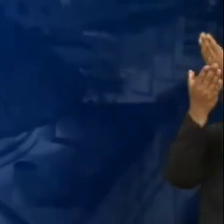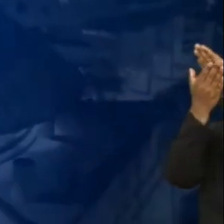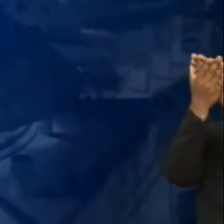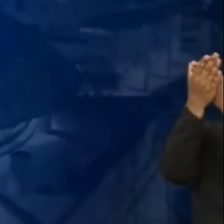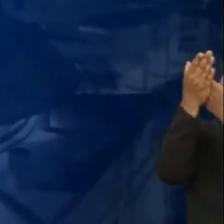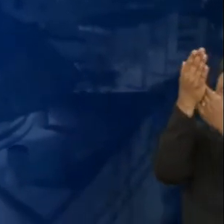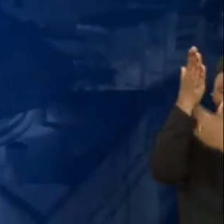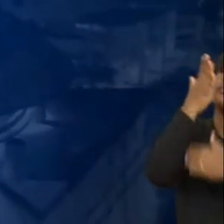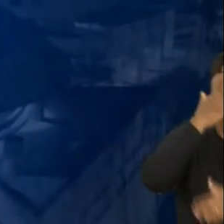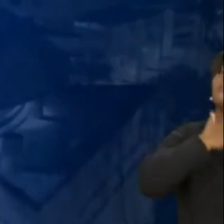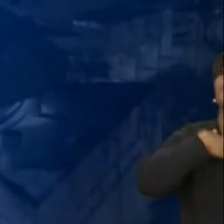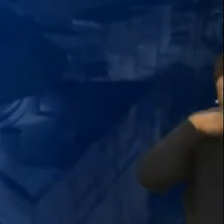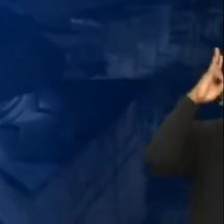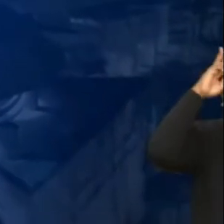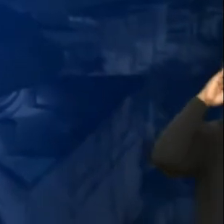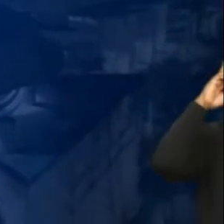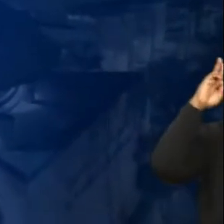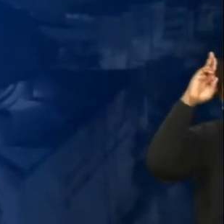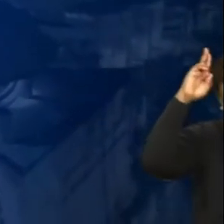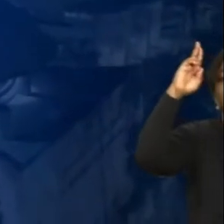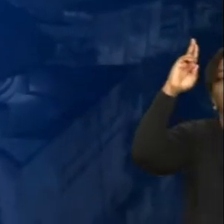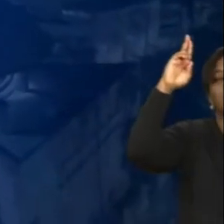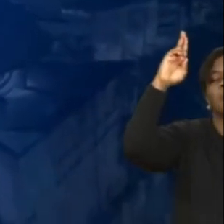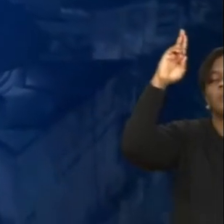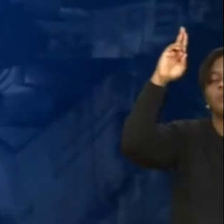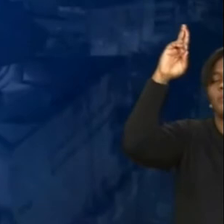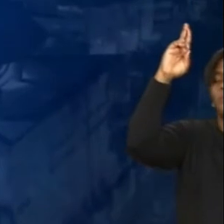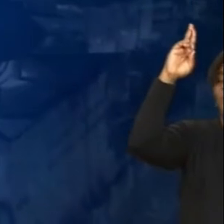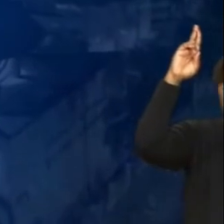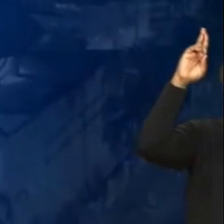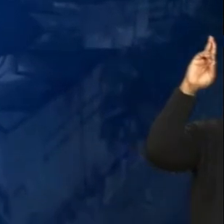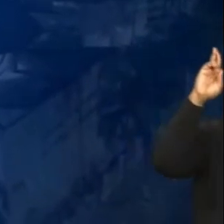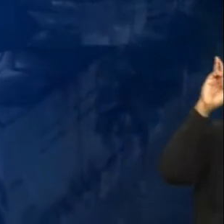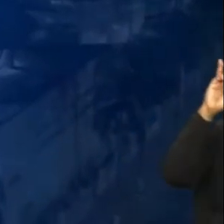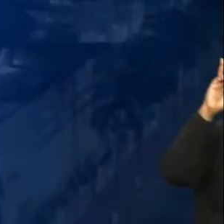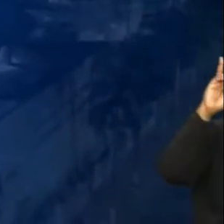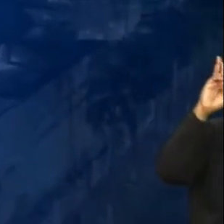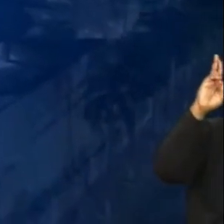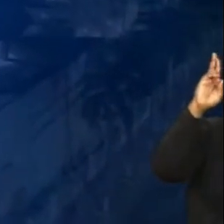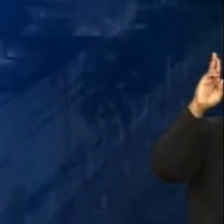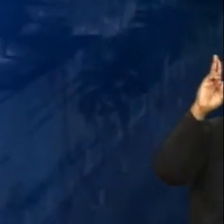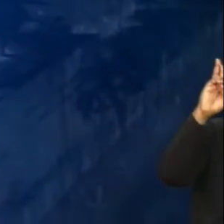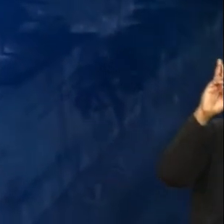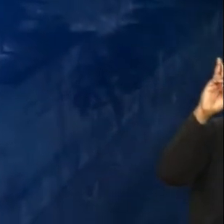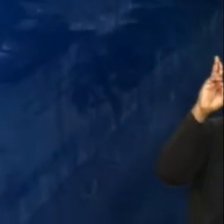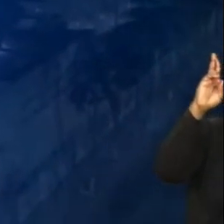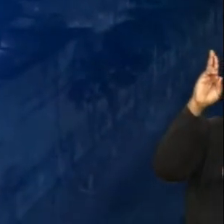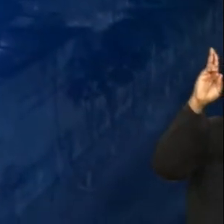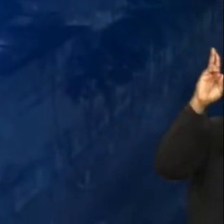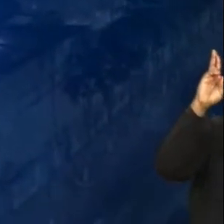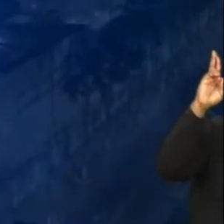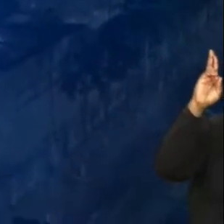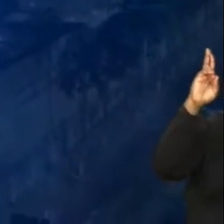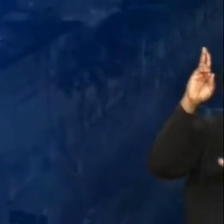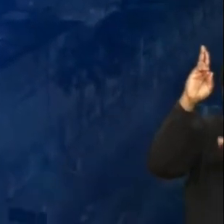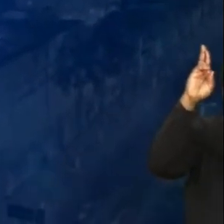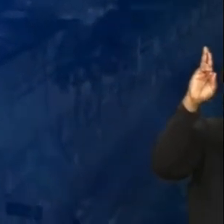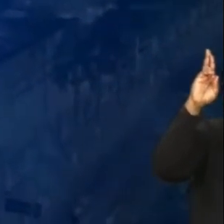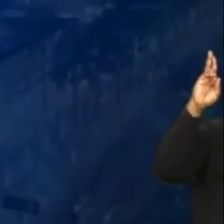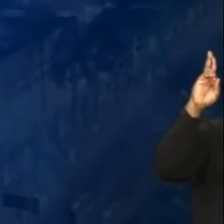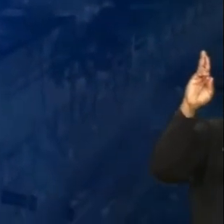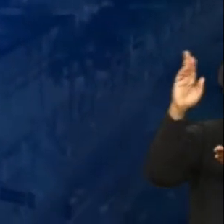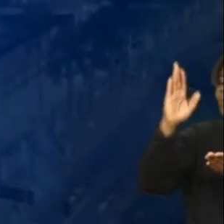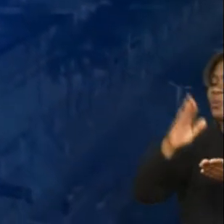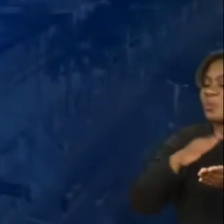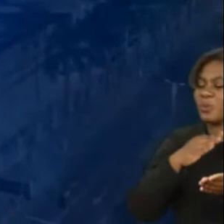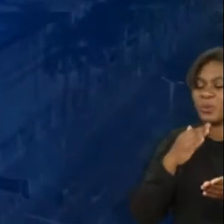Senhor. Nas tuas mãos, meu Senhor. Para te exaltar. Para te